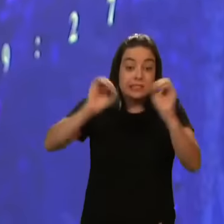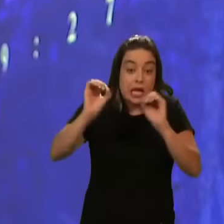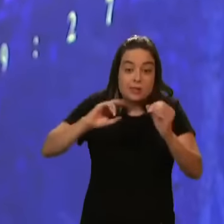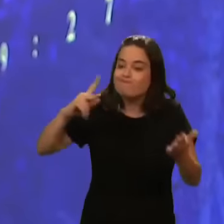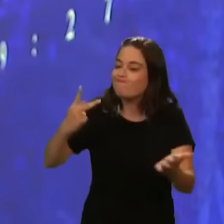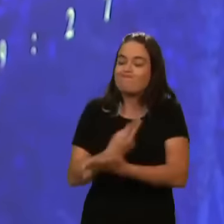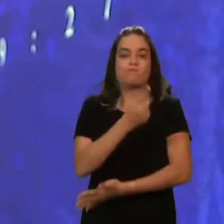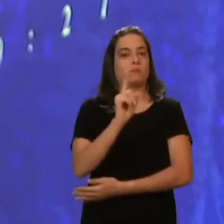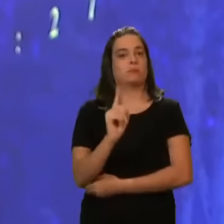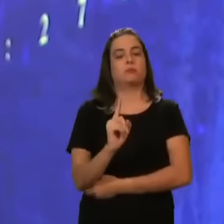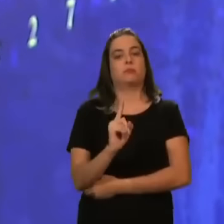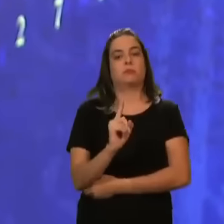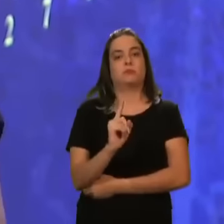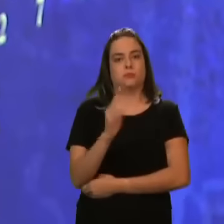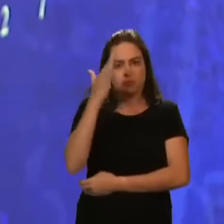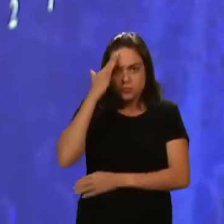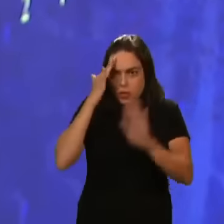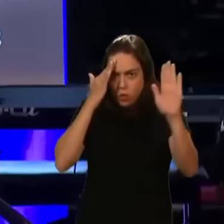entendeu?